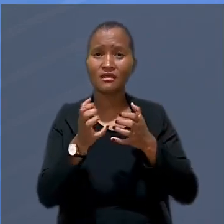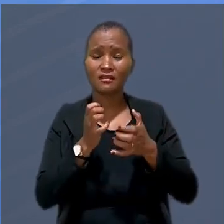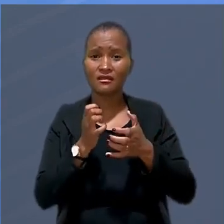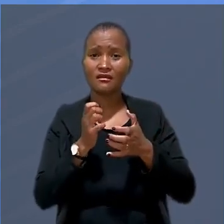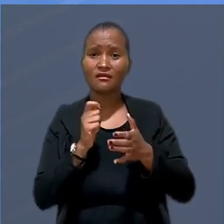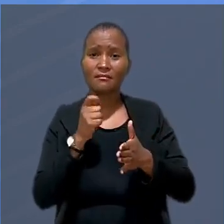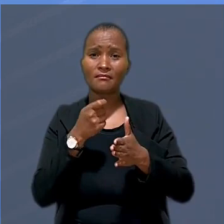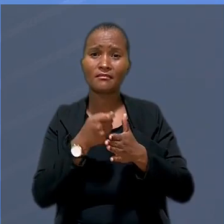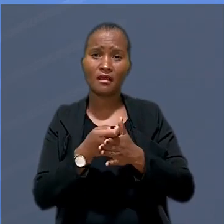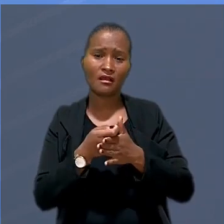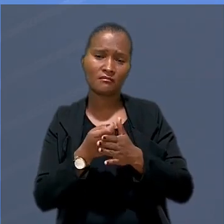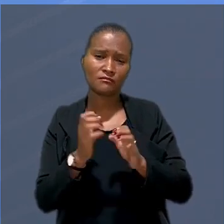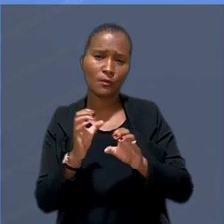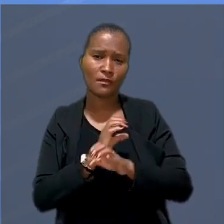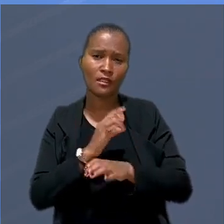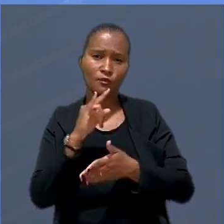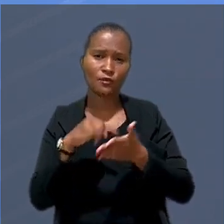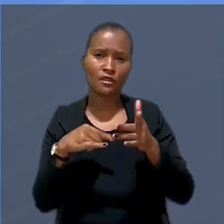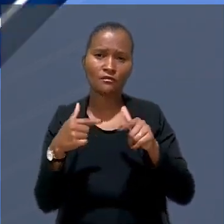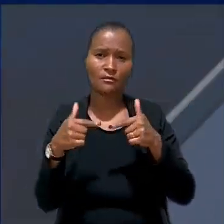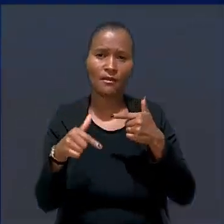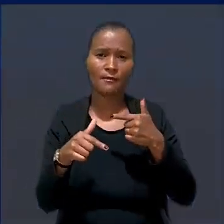quitação geral do contrato de trabalho.